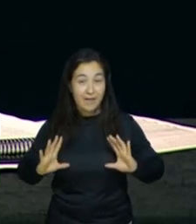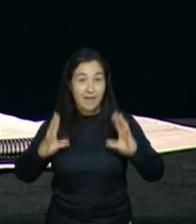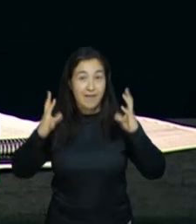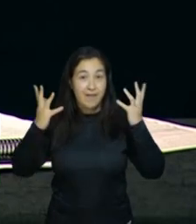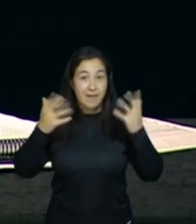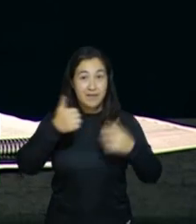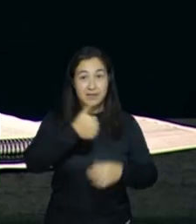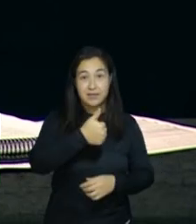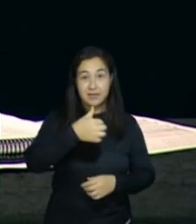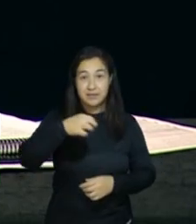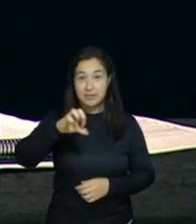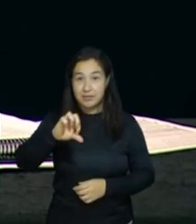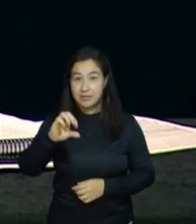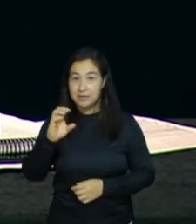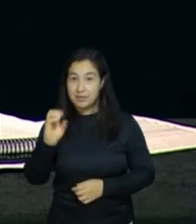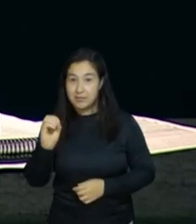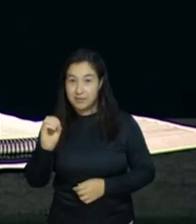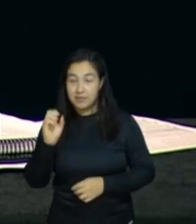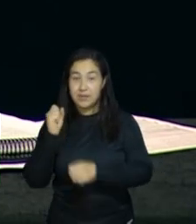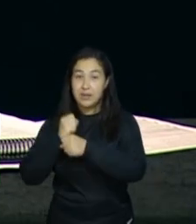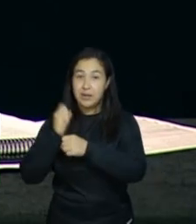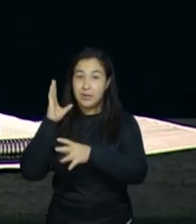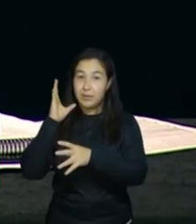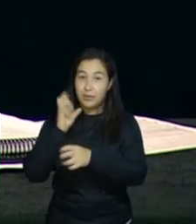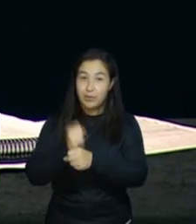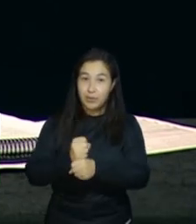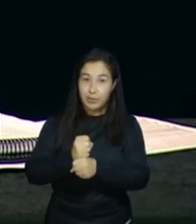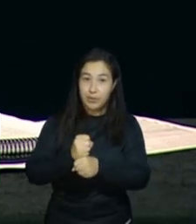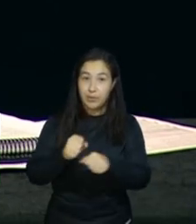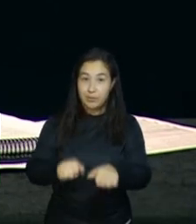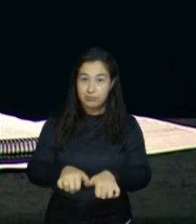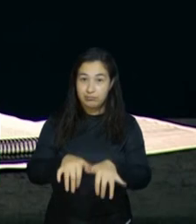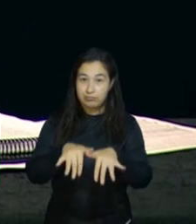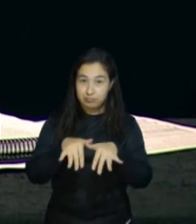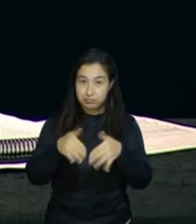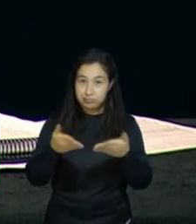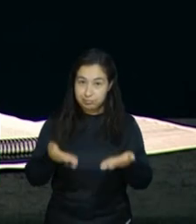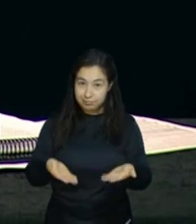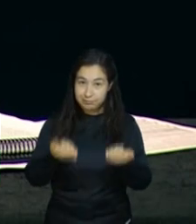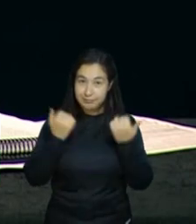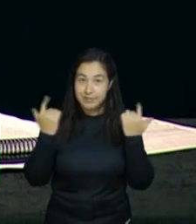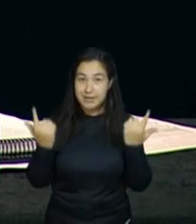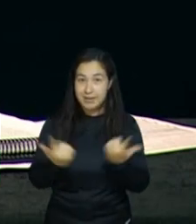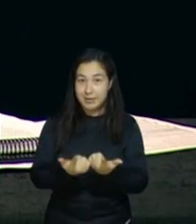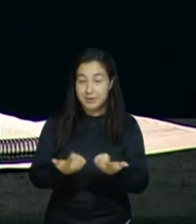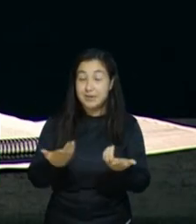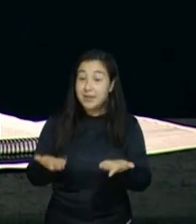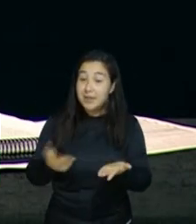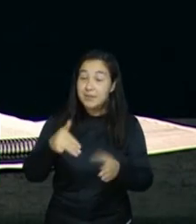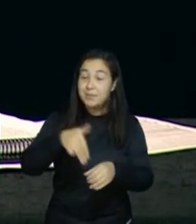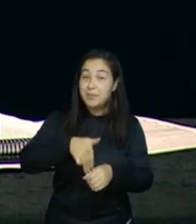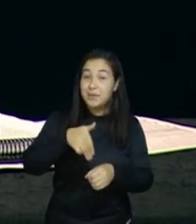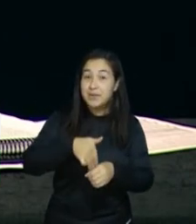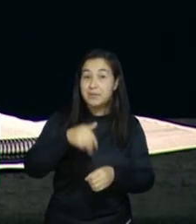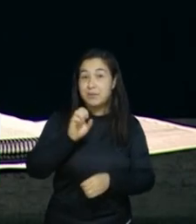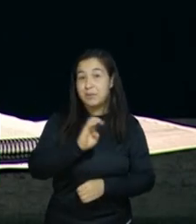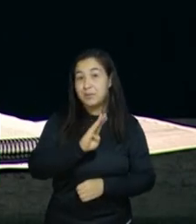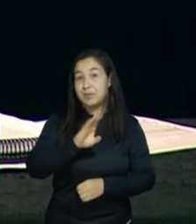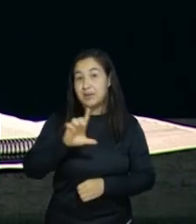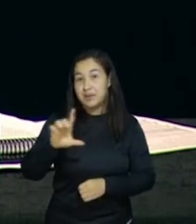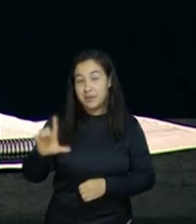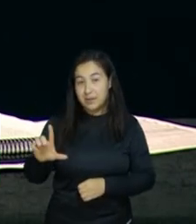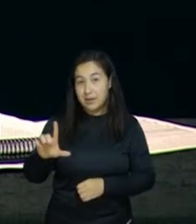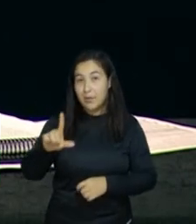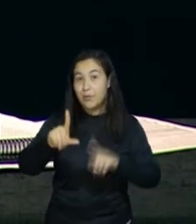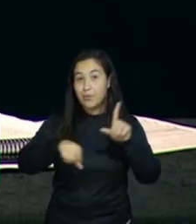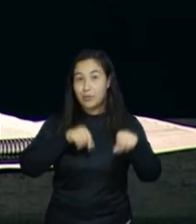190 anos de existência do Parlamento catarinense. E o município de Blumenau, através da